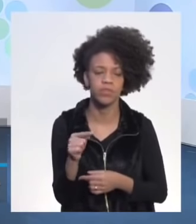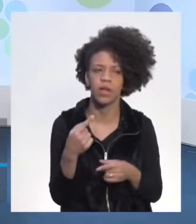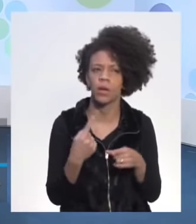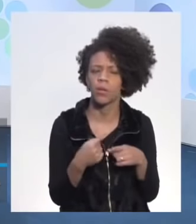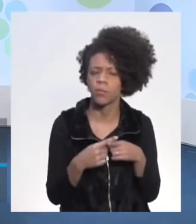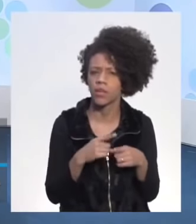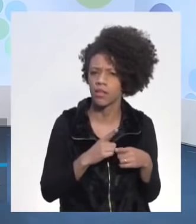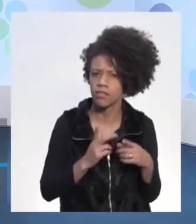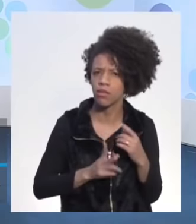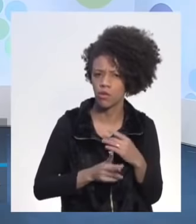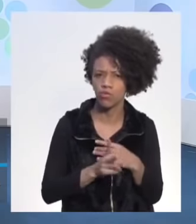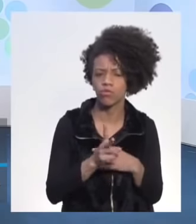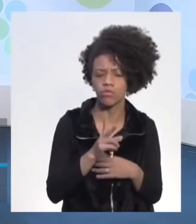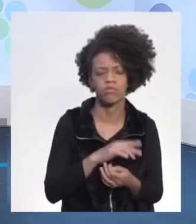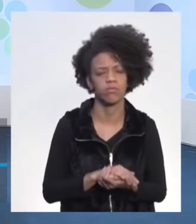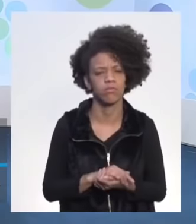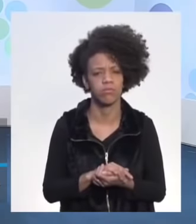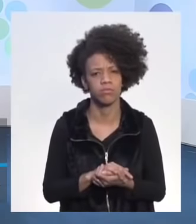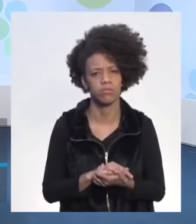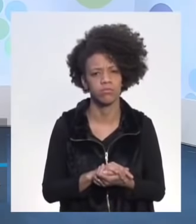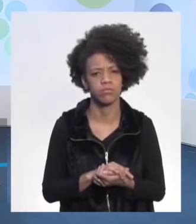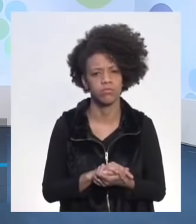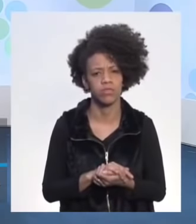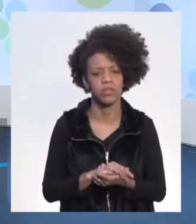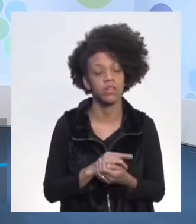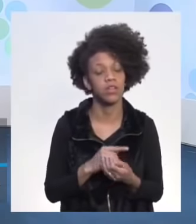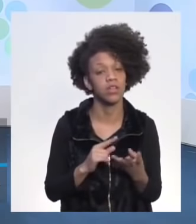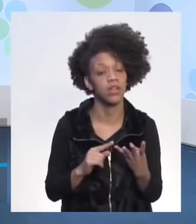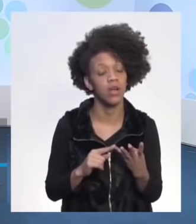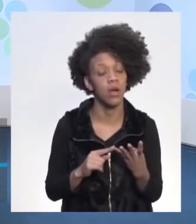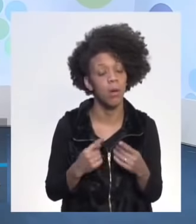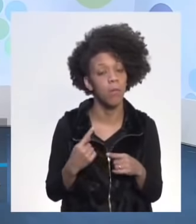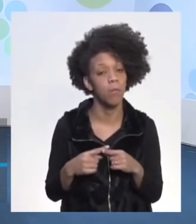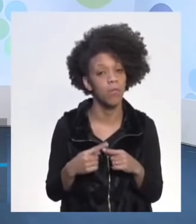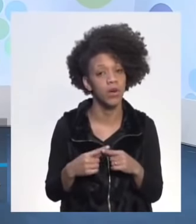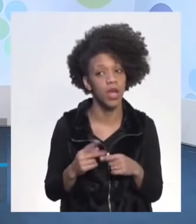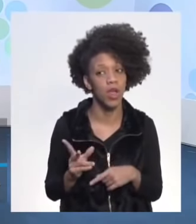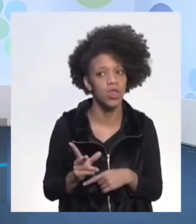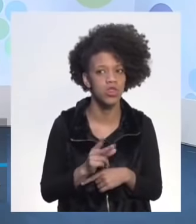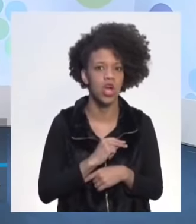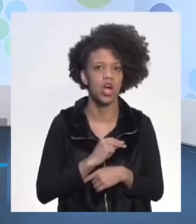tem continuação. E o 4,